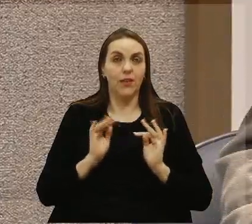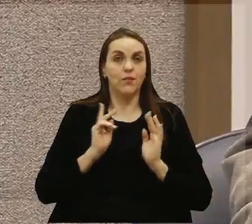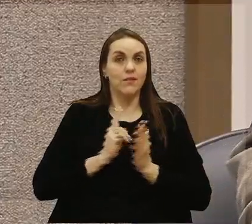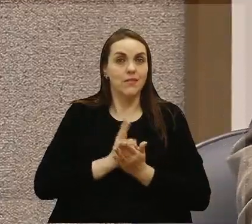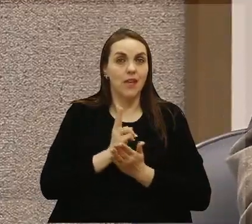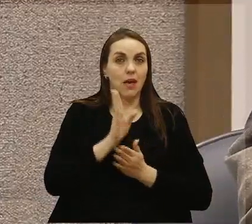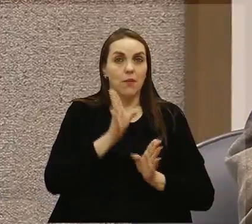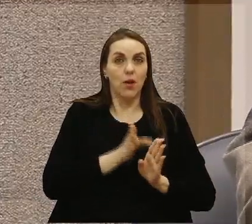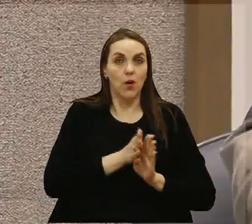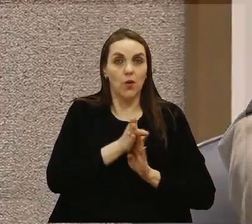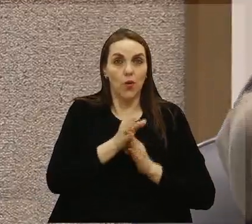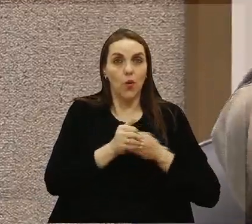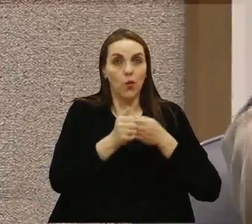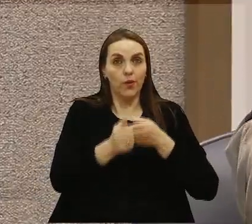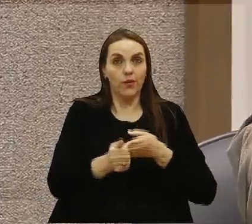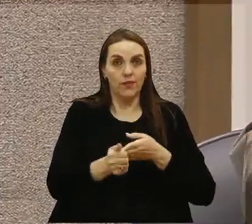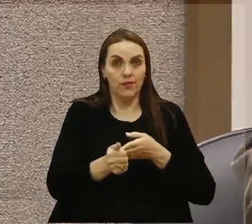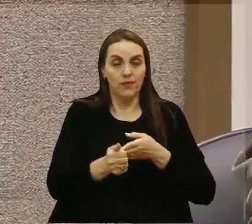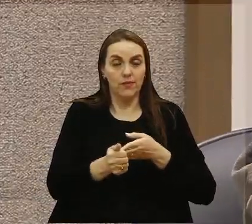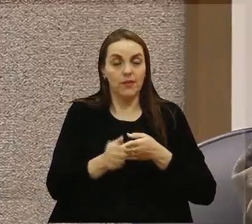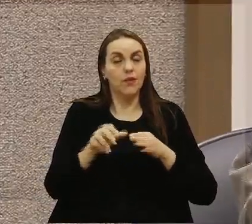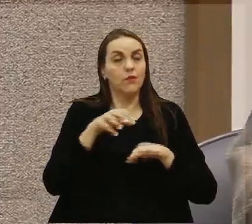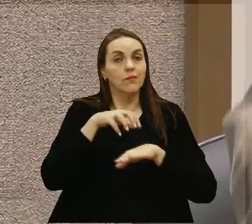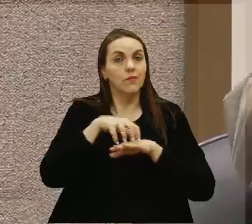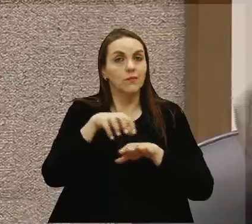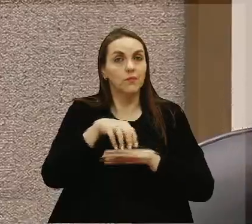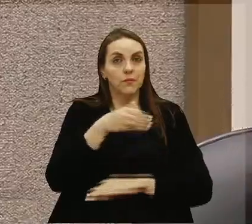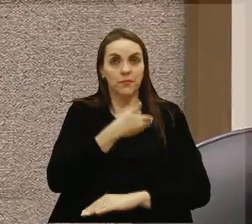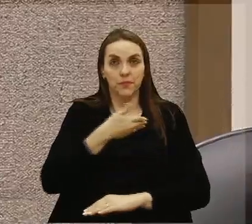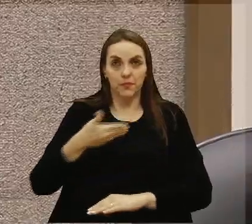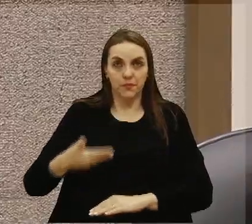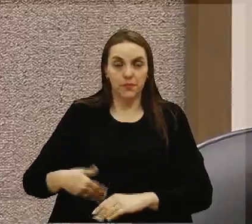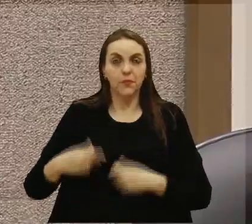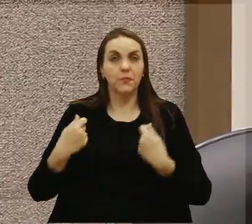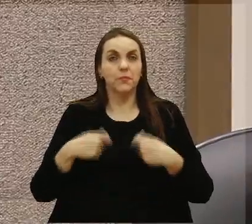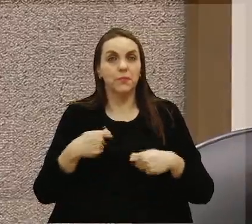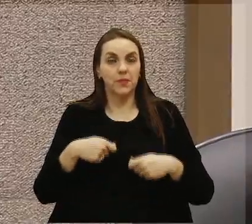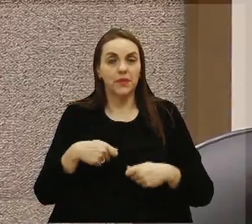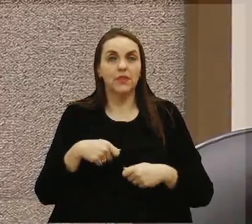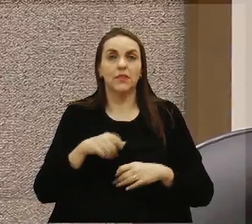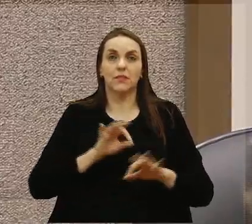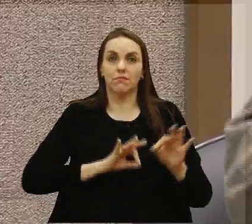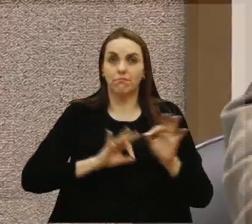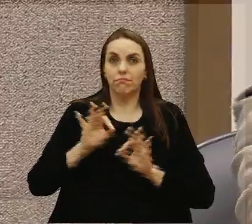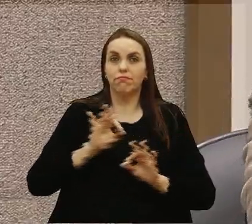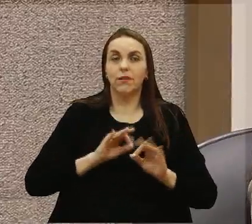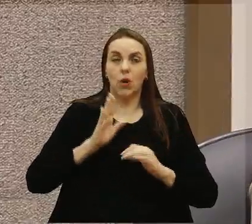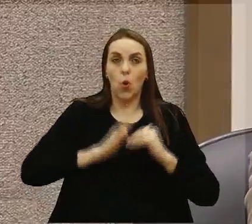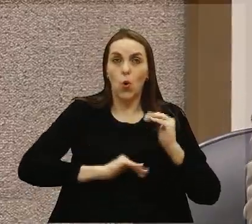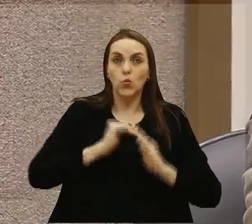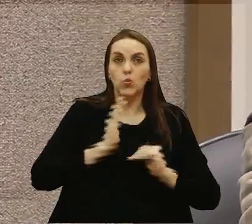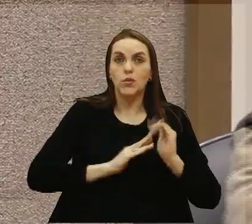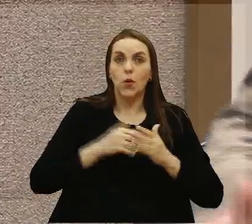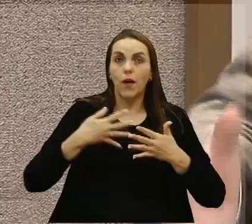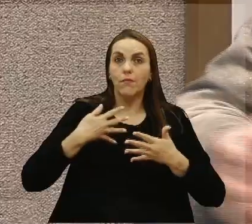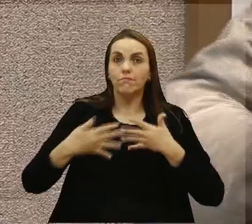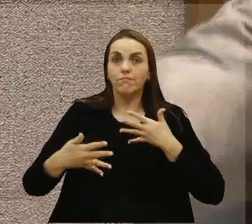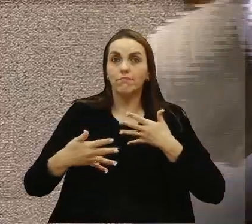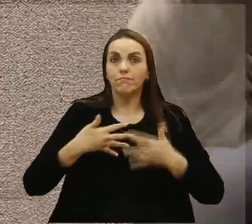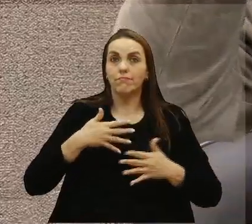nos orientam. Então, transporte público precisa ser construídas EPIs para que a gente